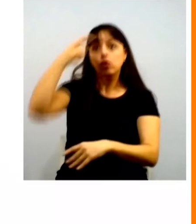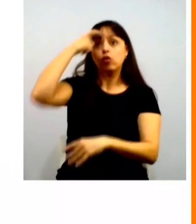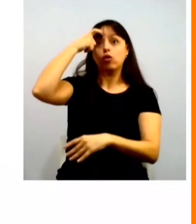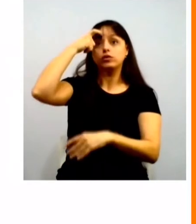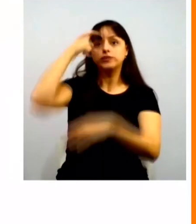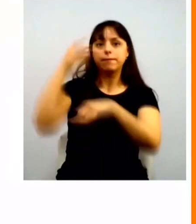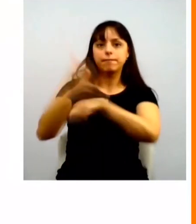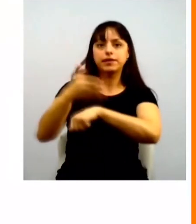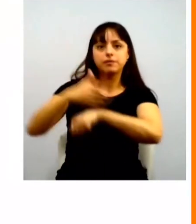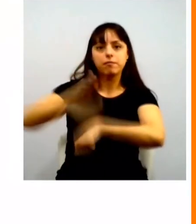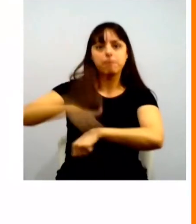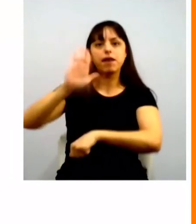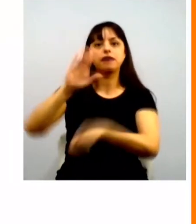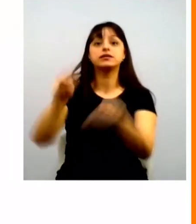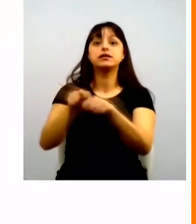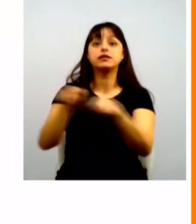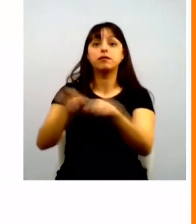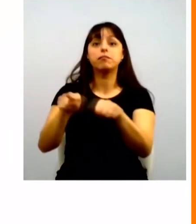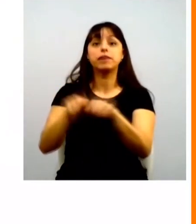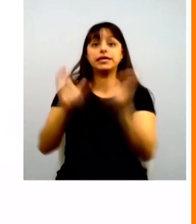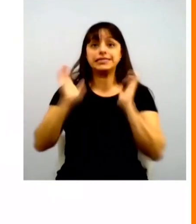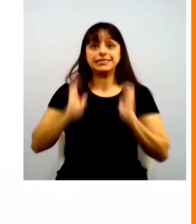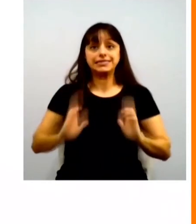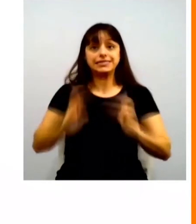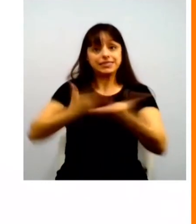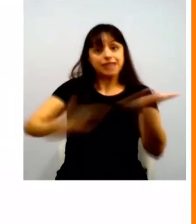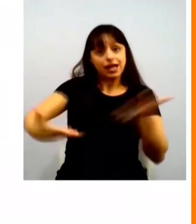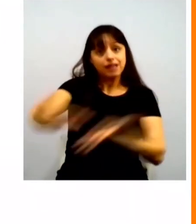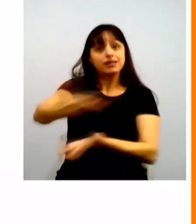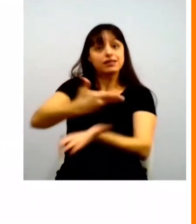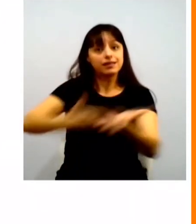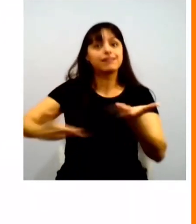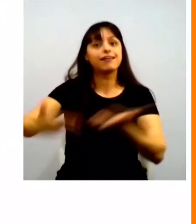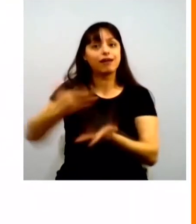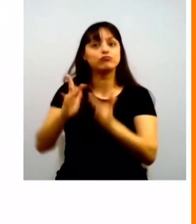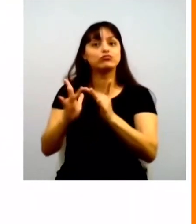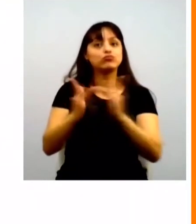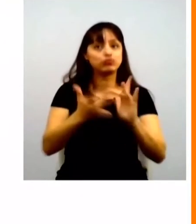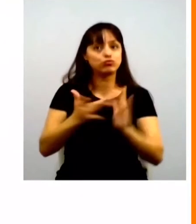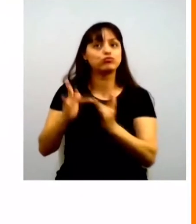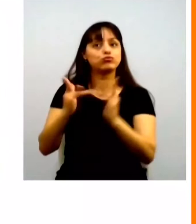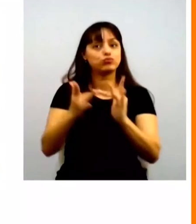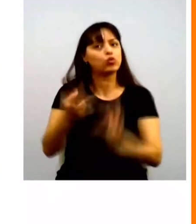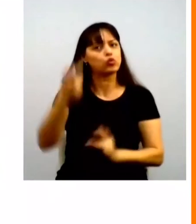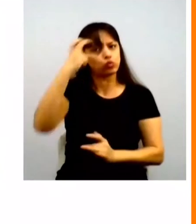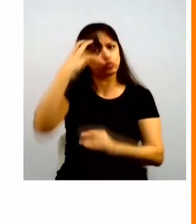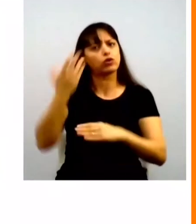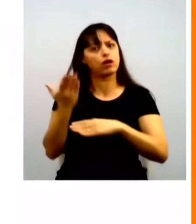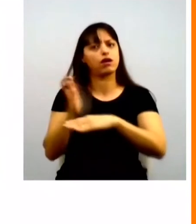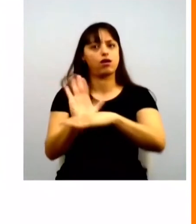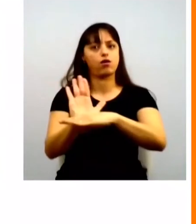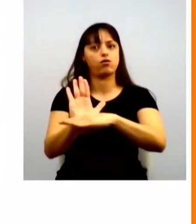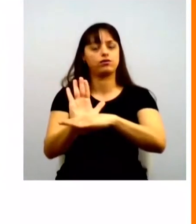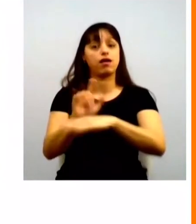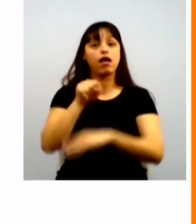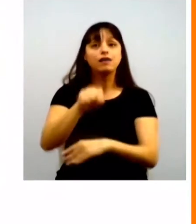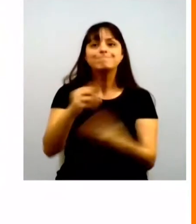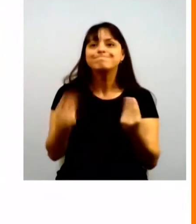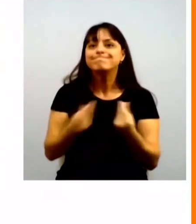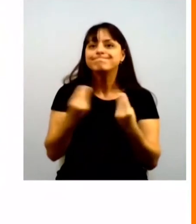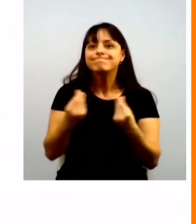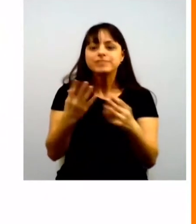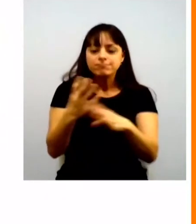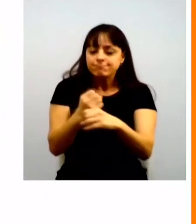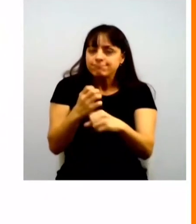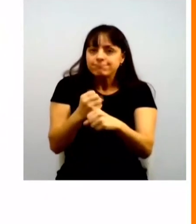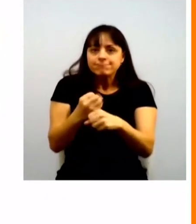convivencia cidadana. Estes aspectos importantes se notam quando